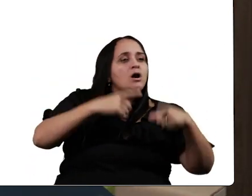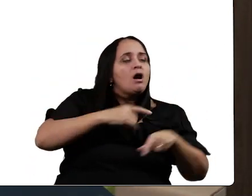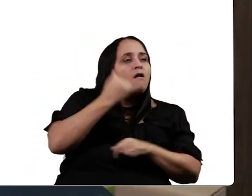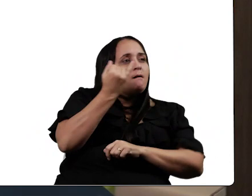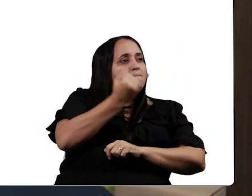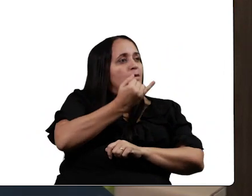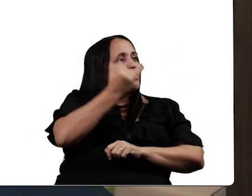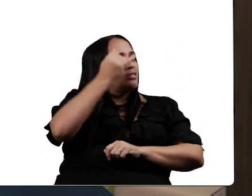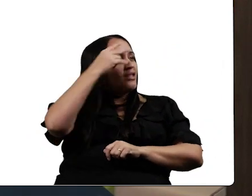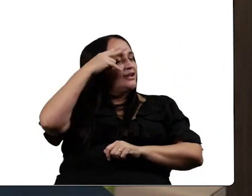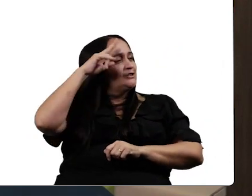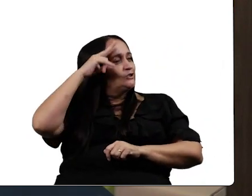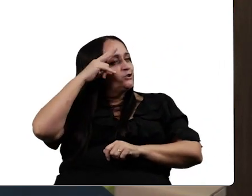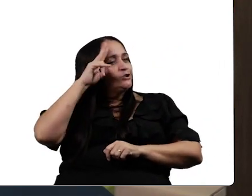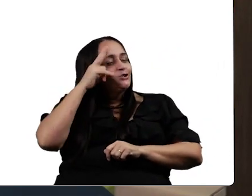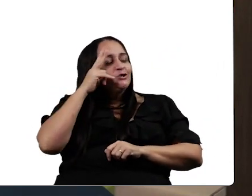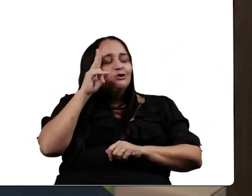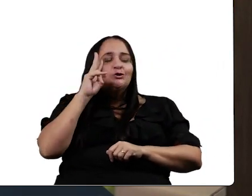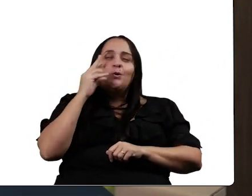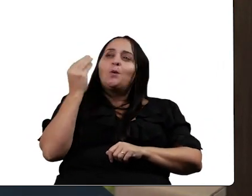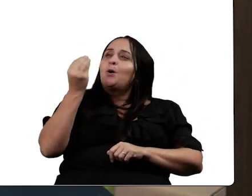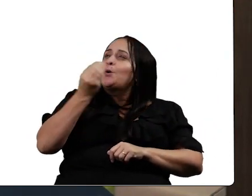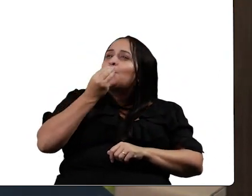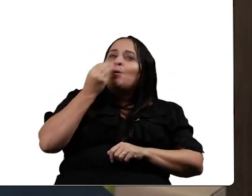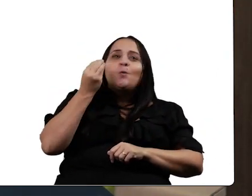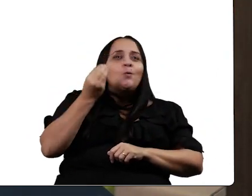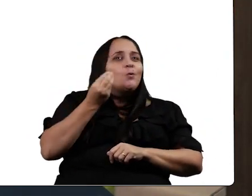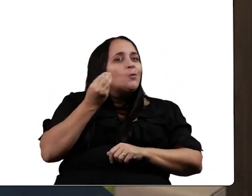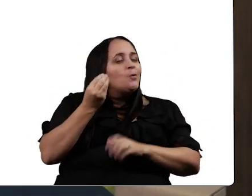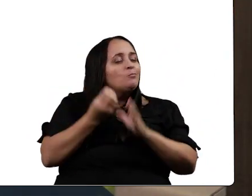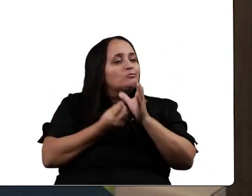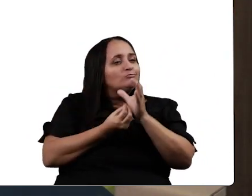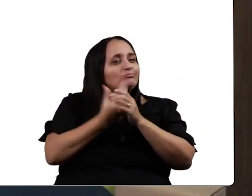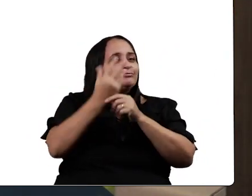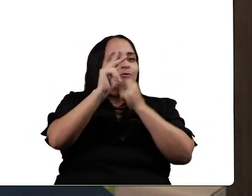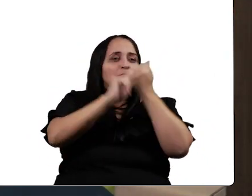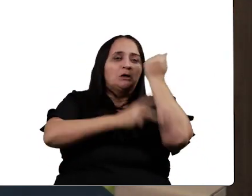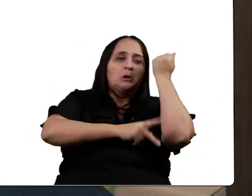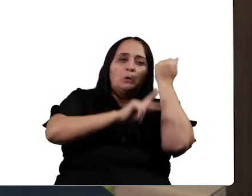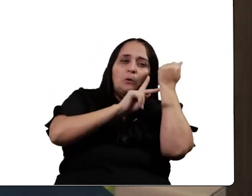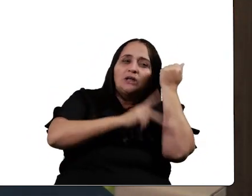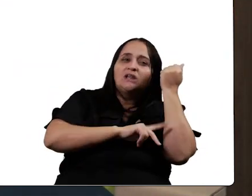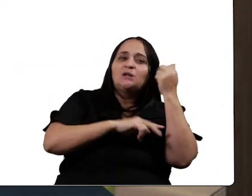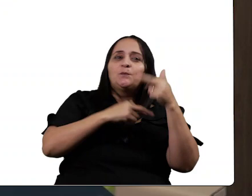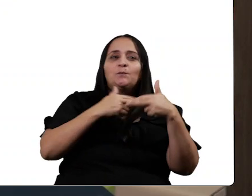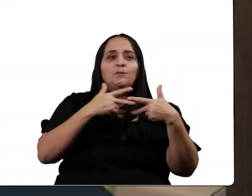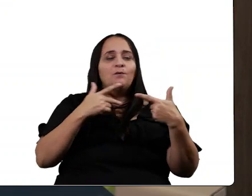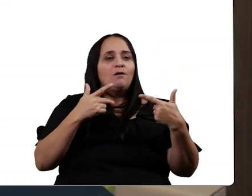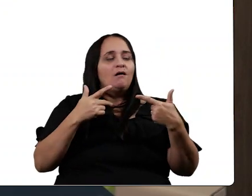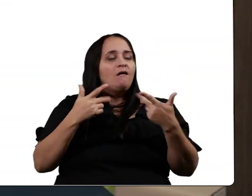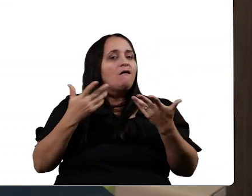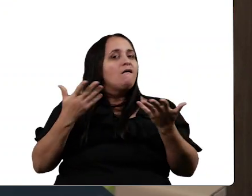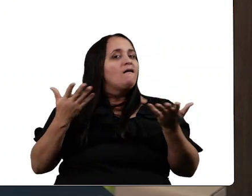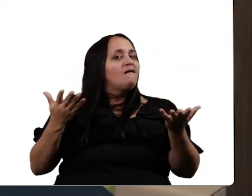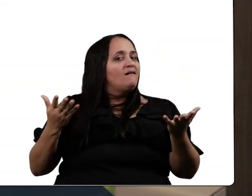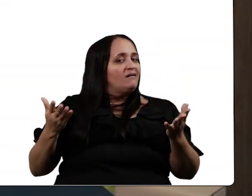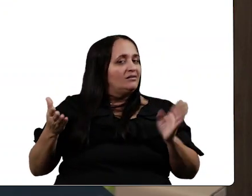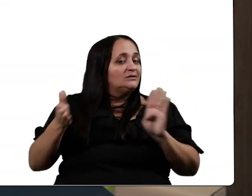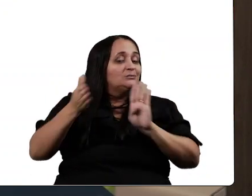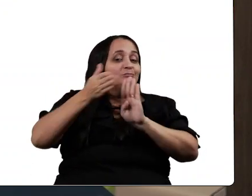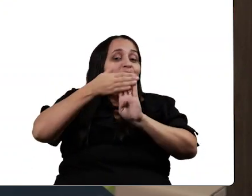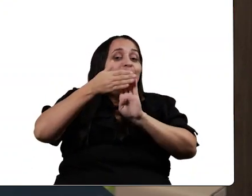histórica daquilo, como aquilo foi colocado ali. É essa proposta que eu quero levar para o meu amiguinho,